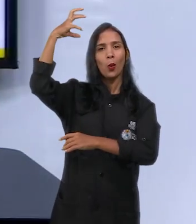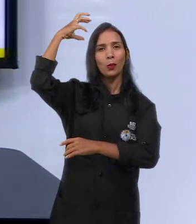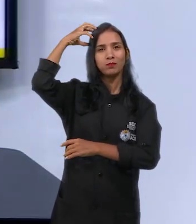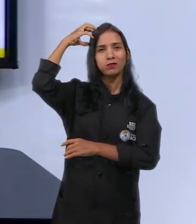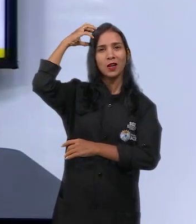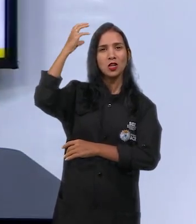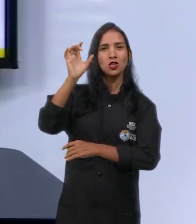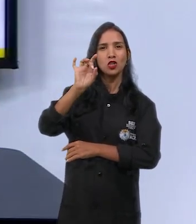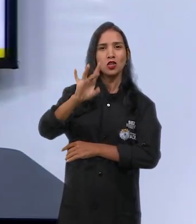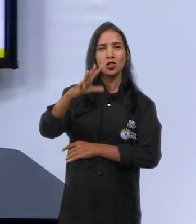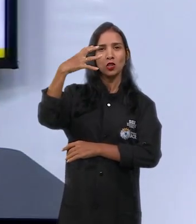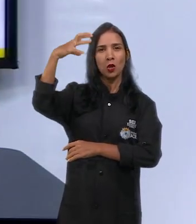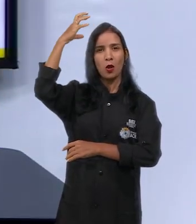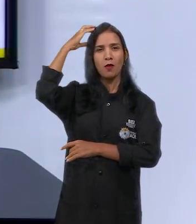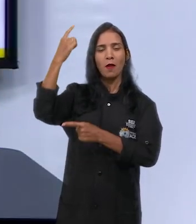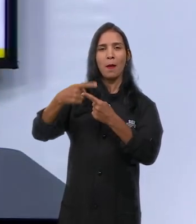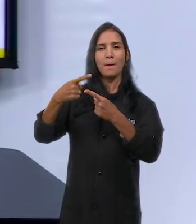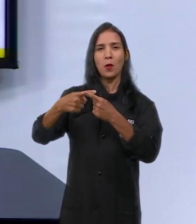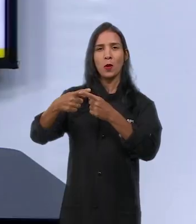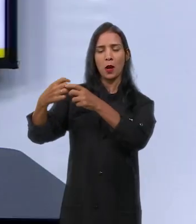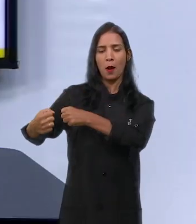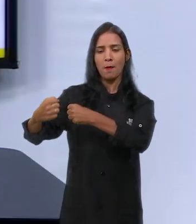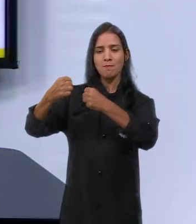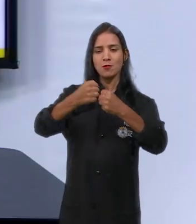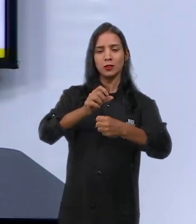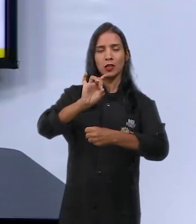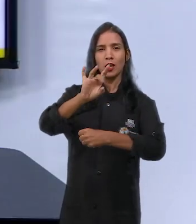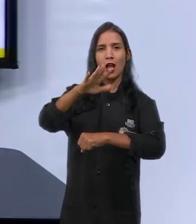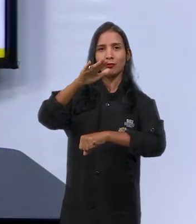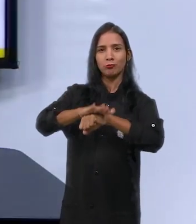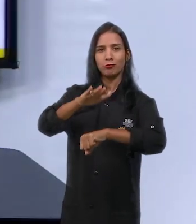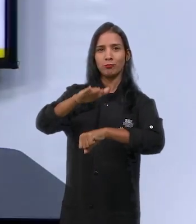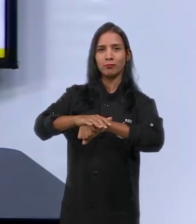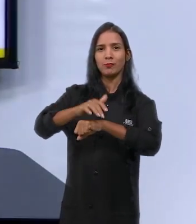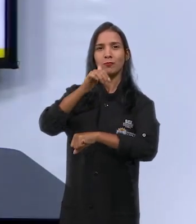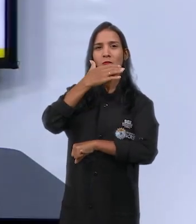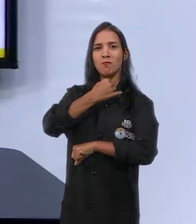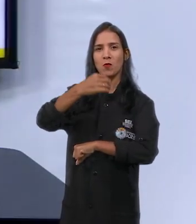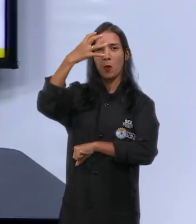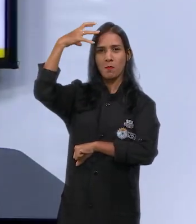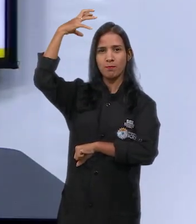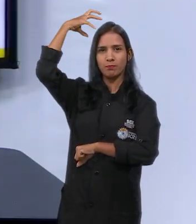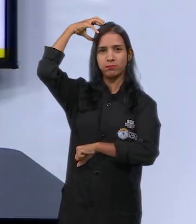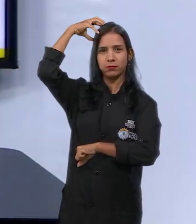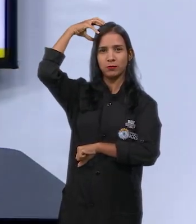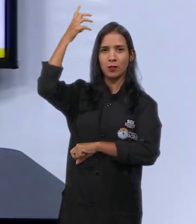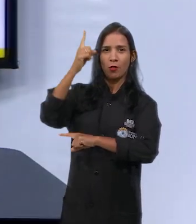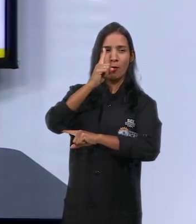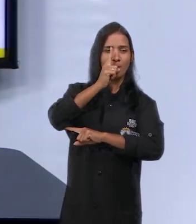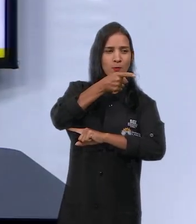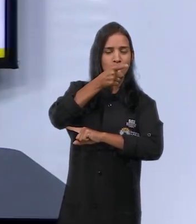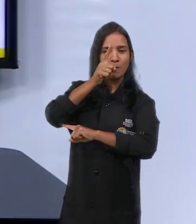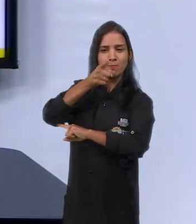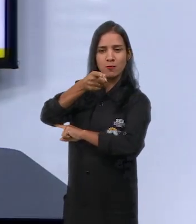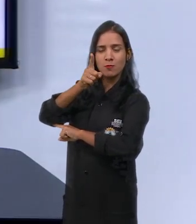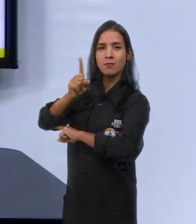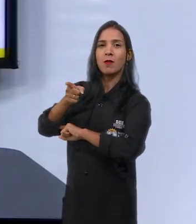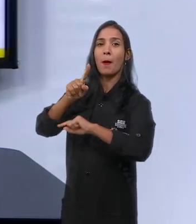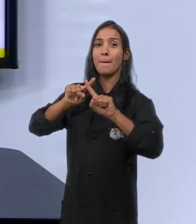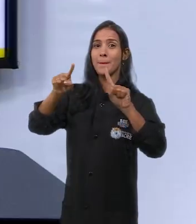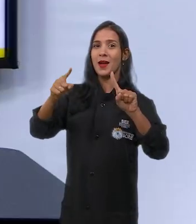onde todo o poder estava concentrado nas mãos de um rei. E a Revolução Francesa mudou